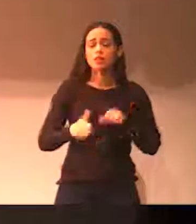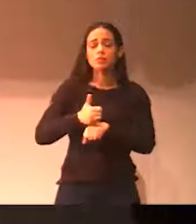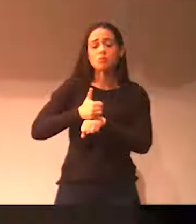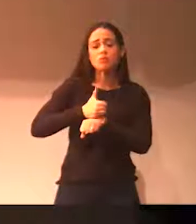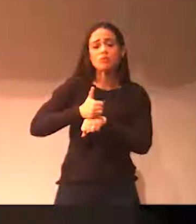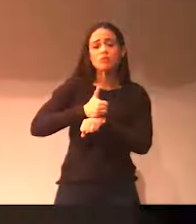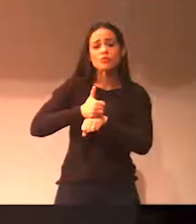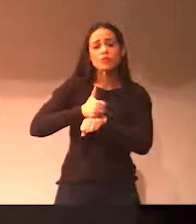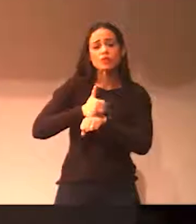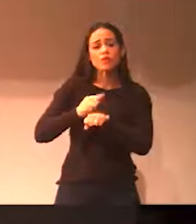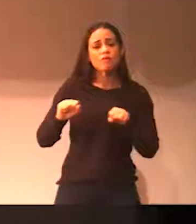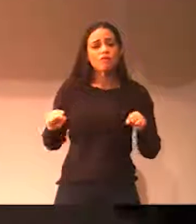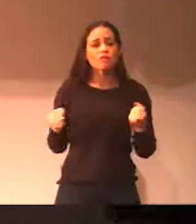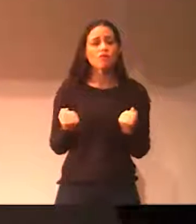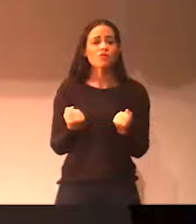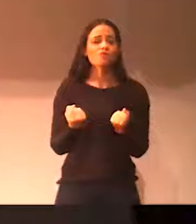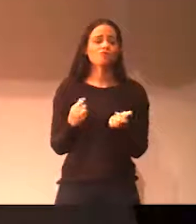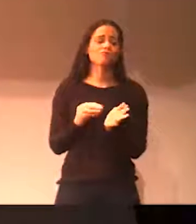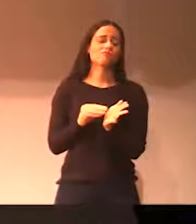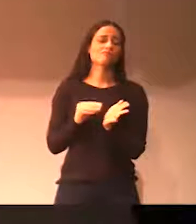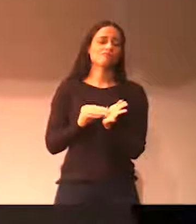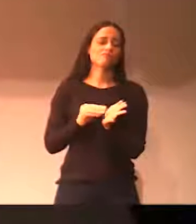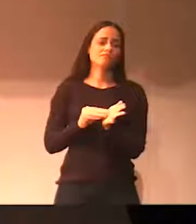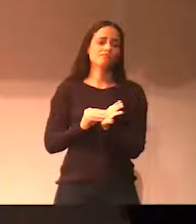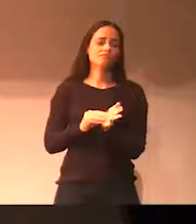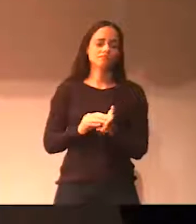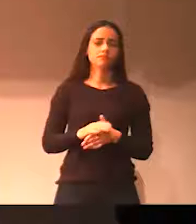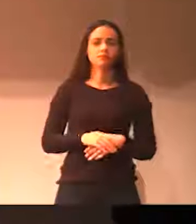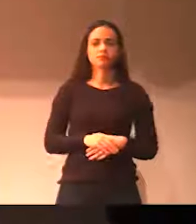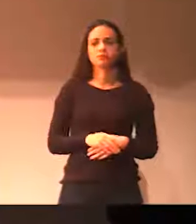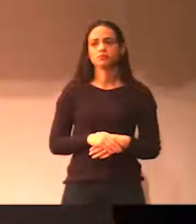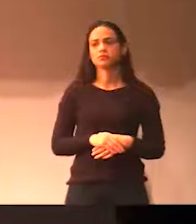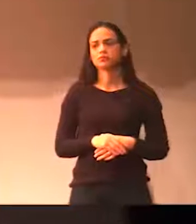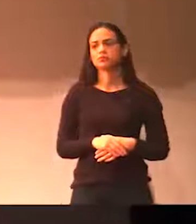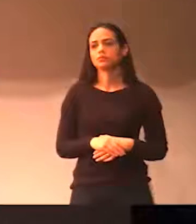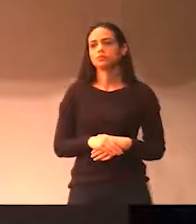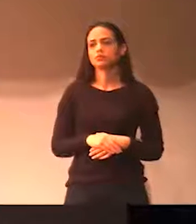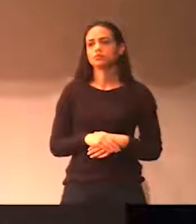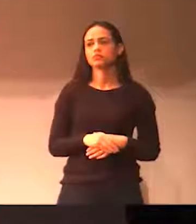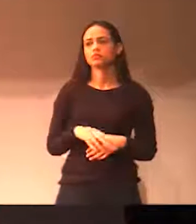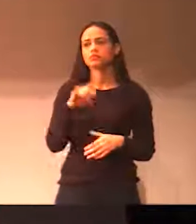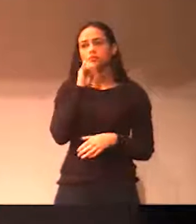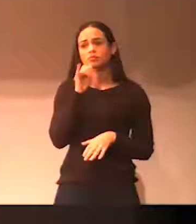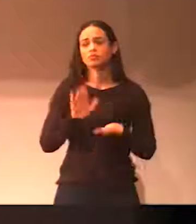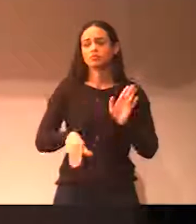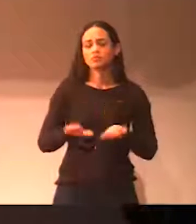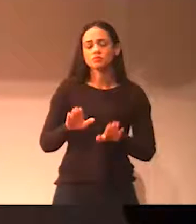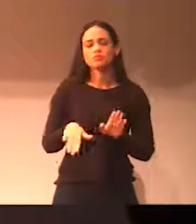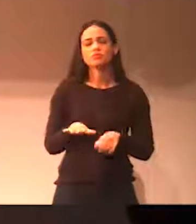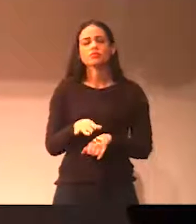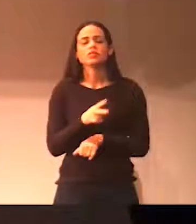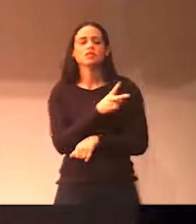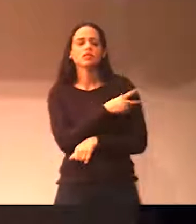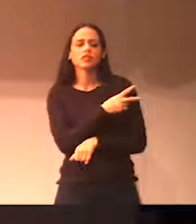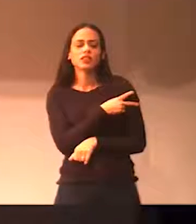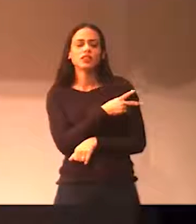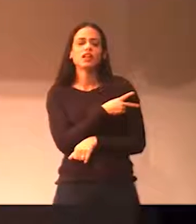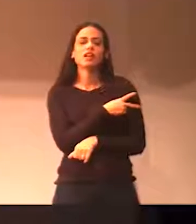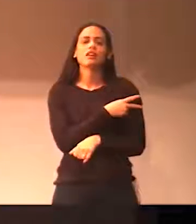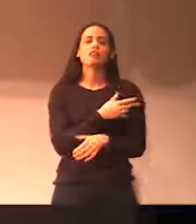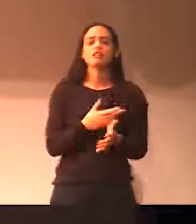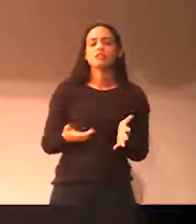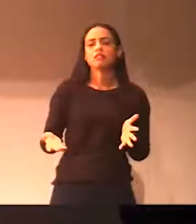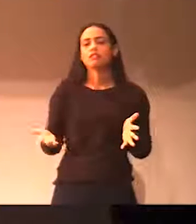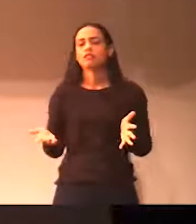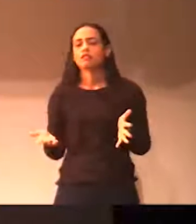tenha um dedicado, mas provavelmente pode acontecer de não ser o caso, e o veterinário faz aquele corpo mole que a gente já conhece, não